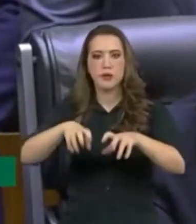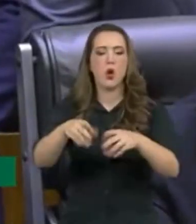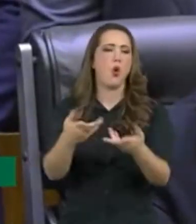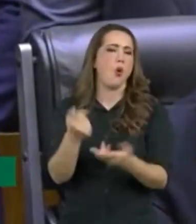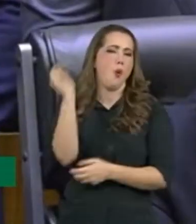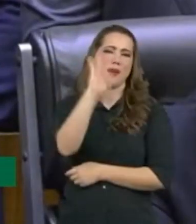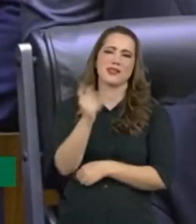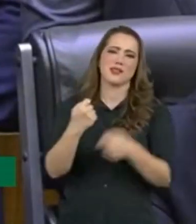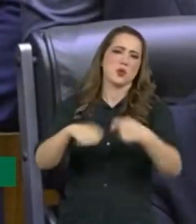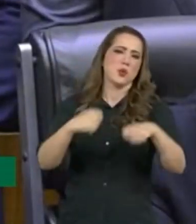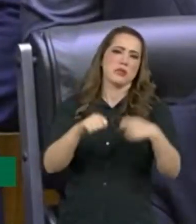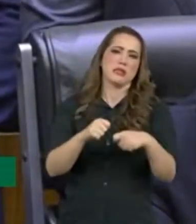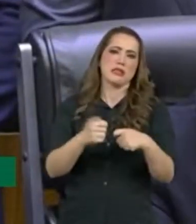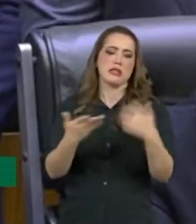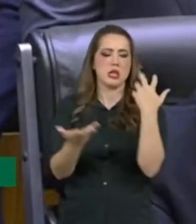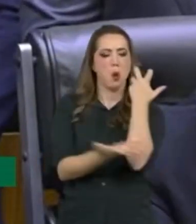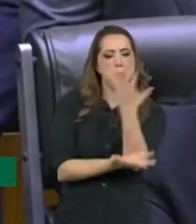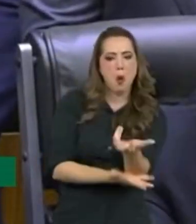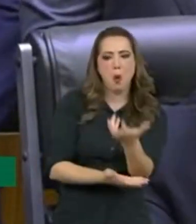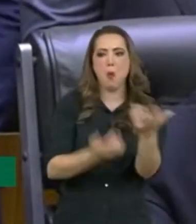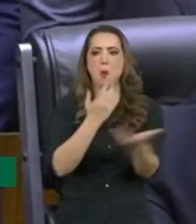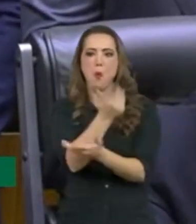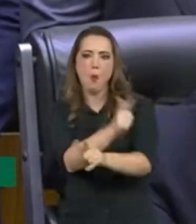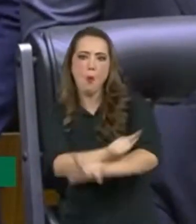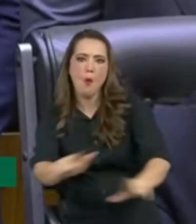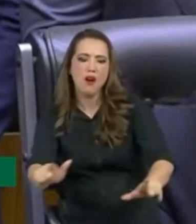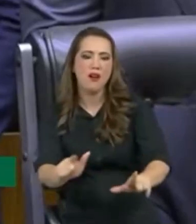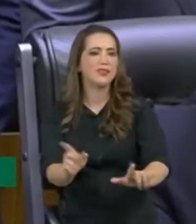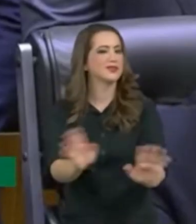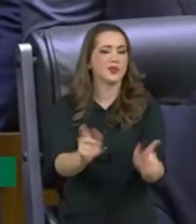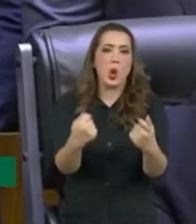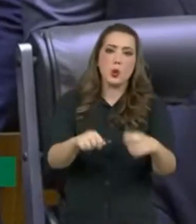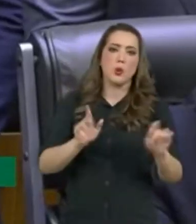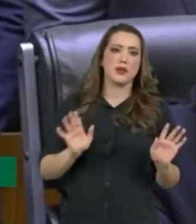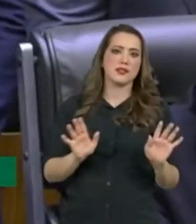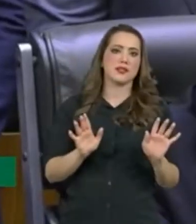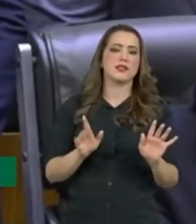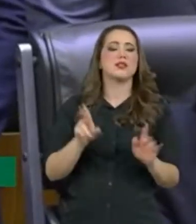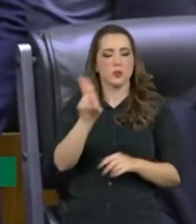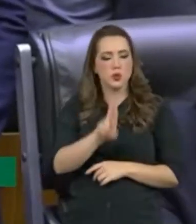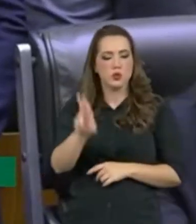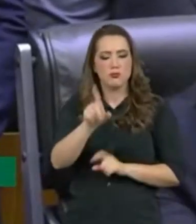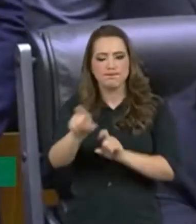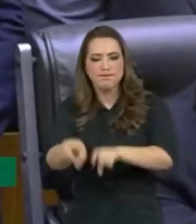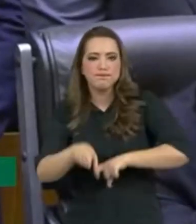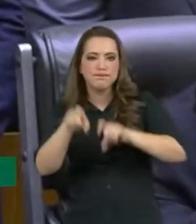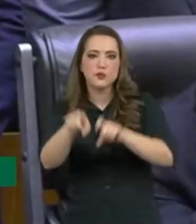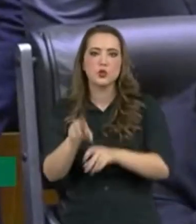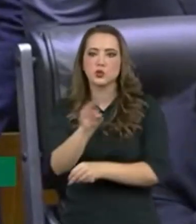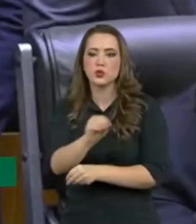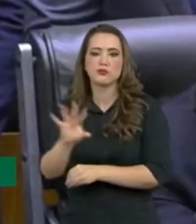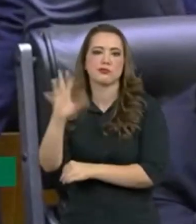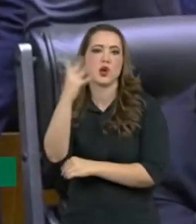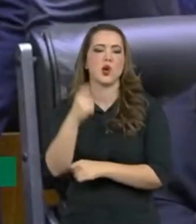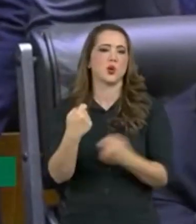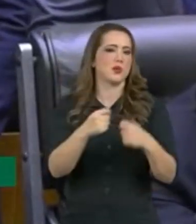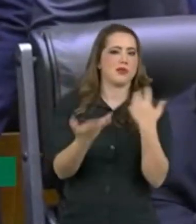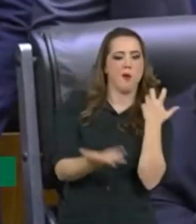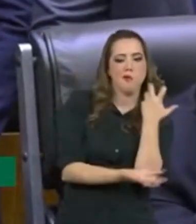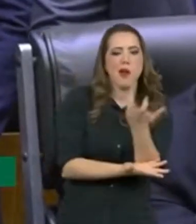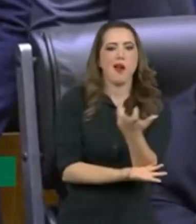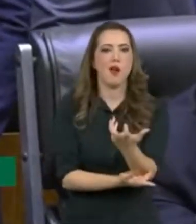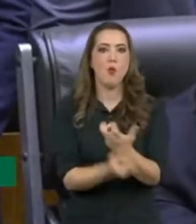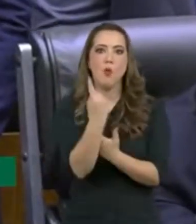manter e ampliar sua estratégica fronteira agrícola. Não é preciso derrubar nenhuma